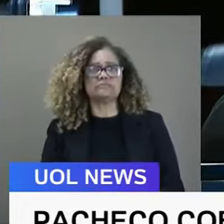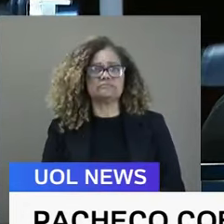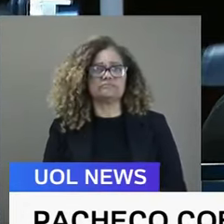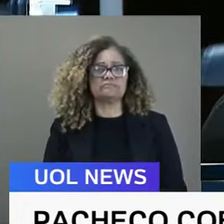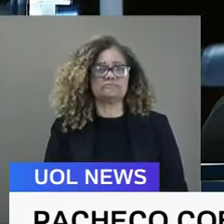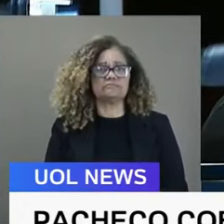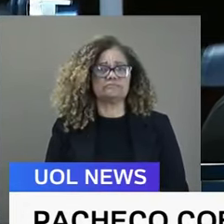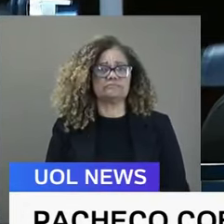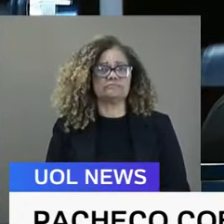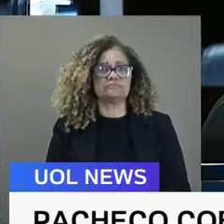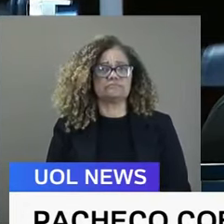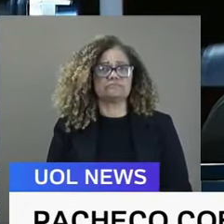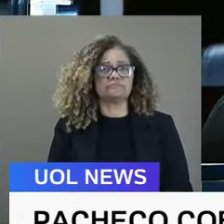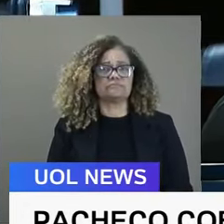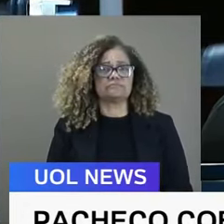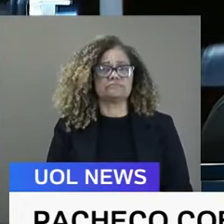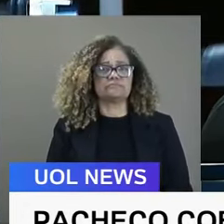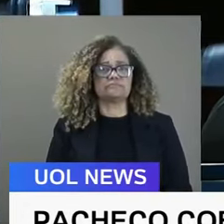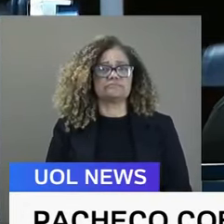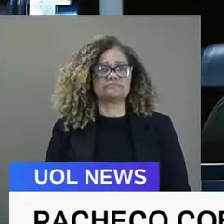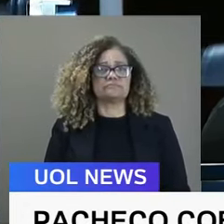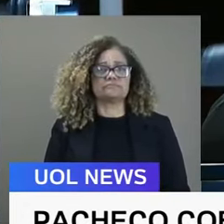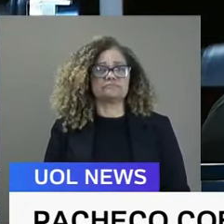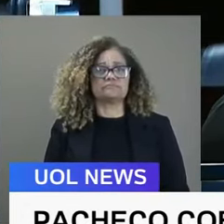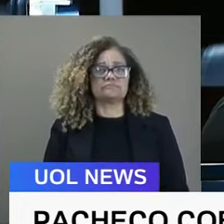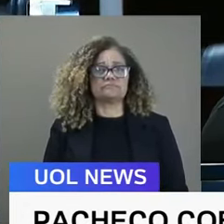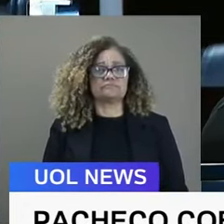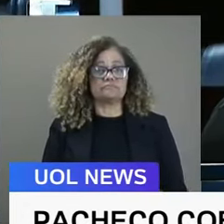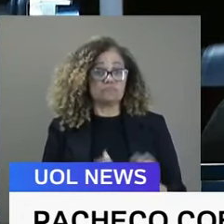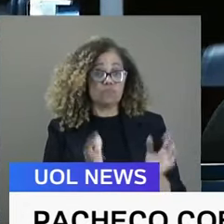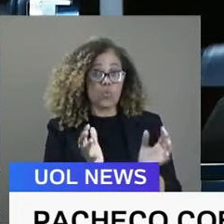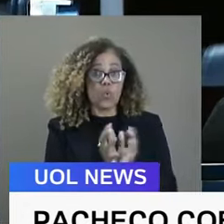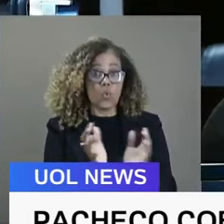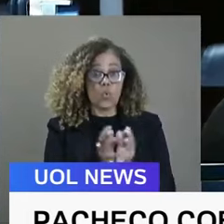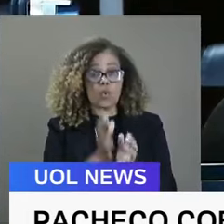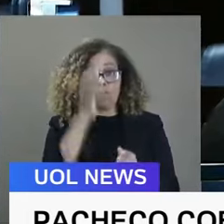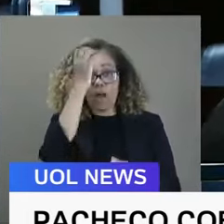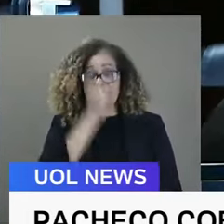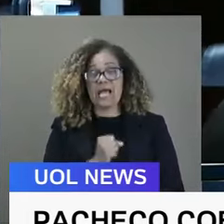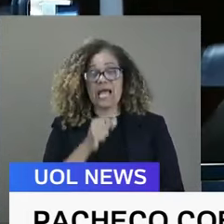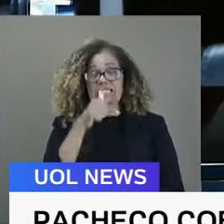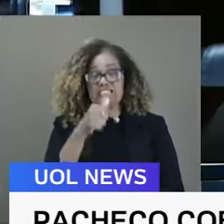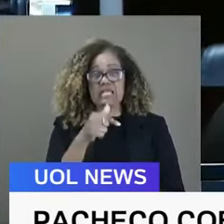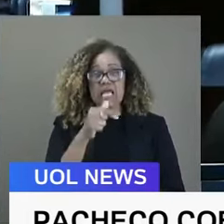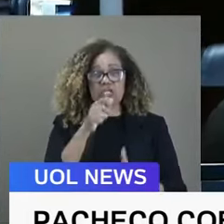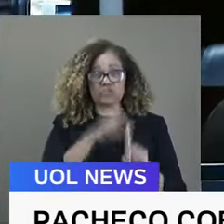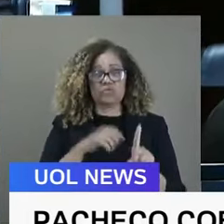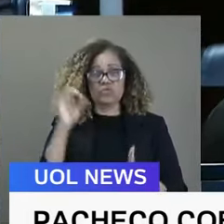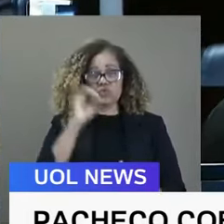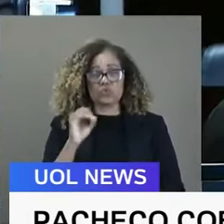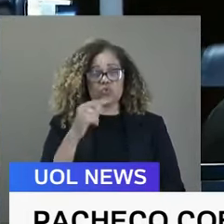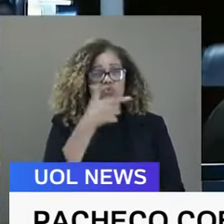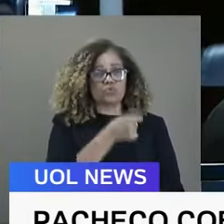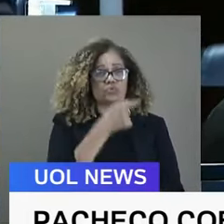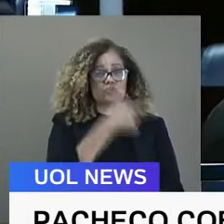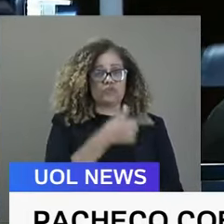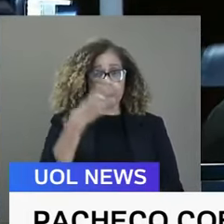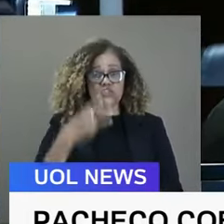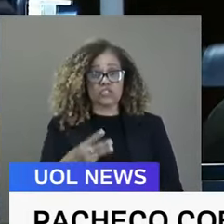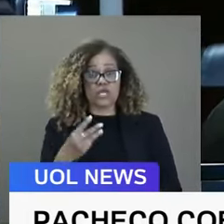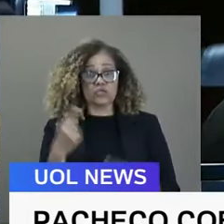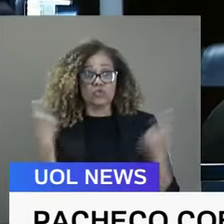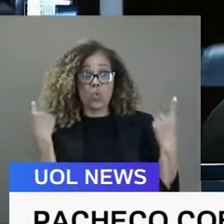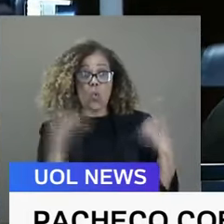ataque terrorista perpetrado pelo grupo Hamas em 7 de outubro de 2023